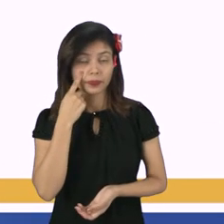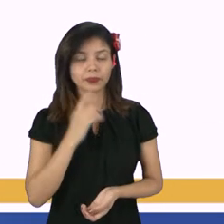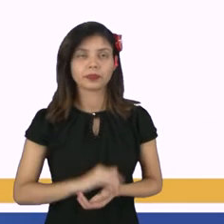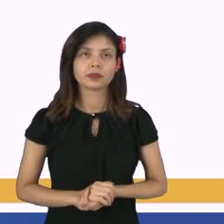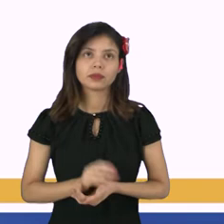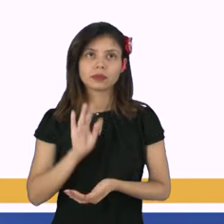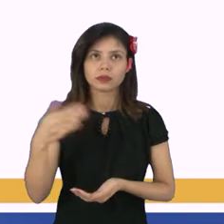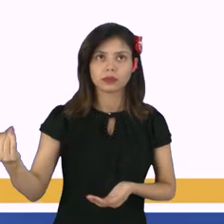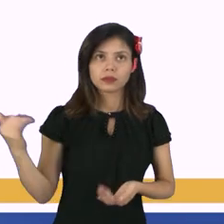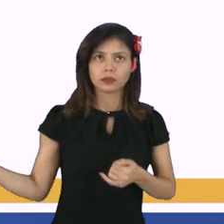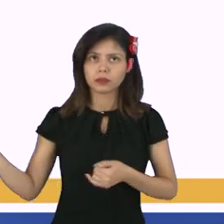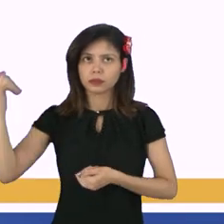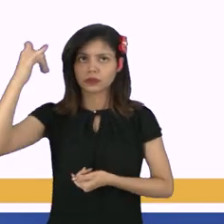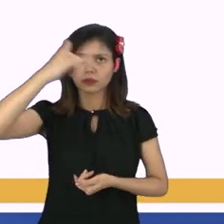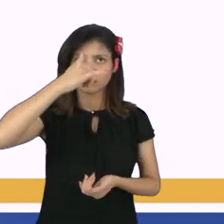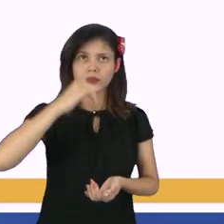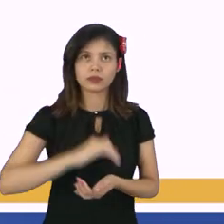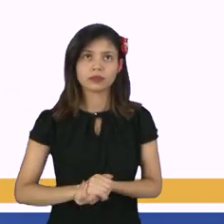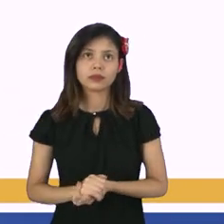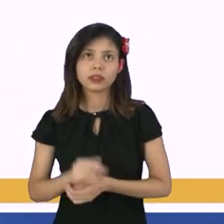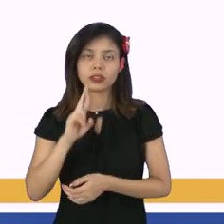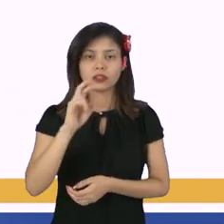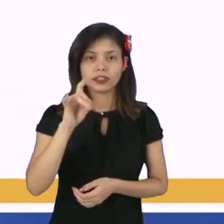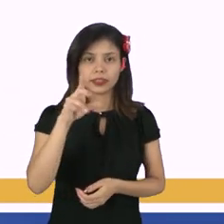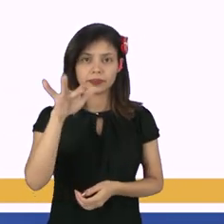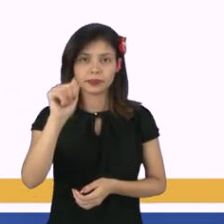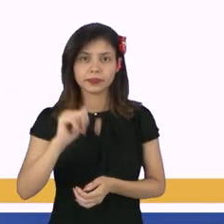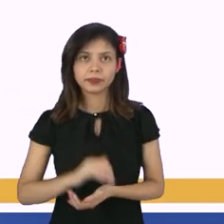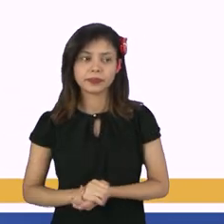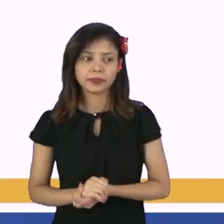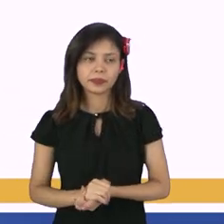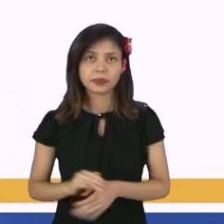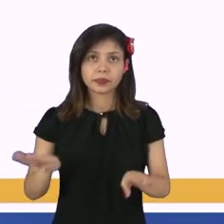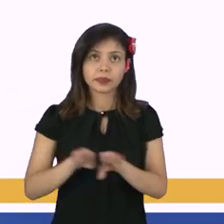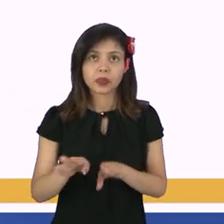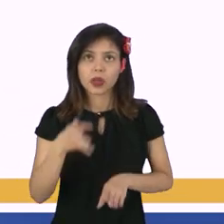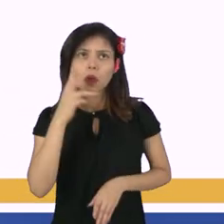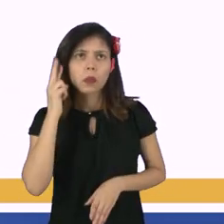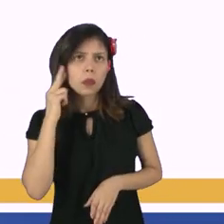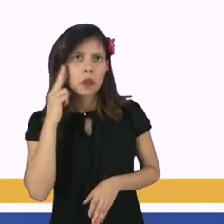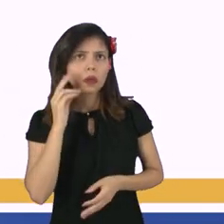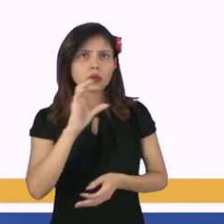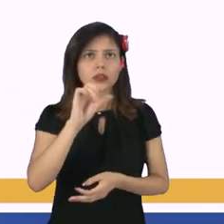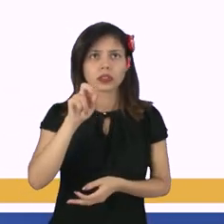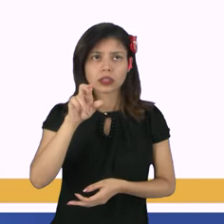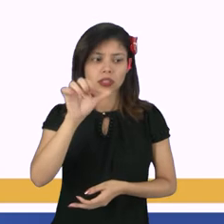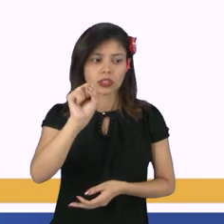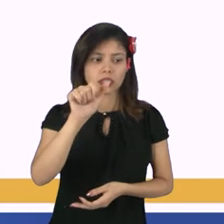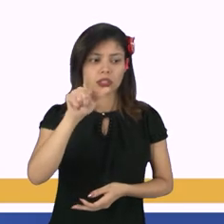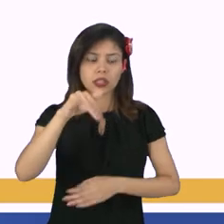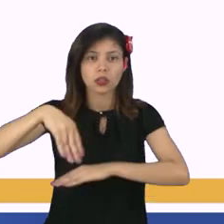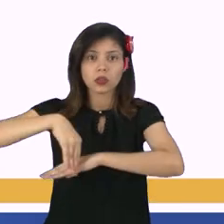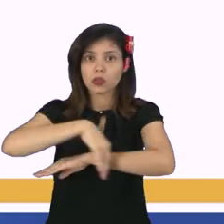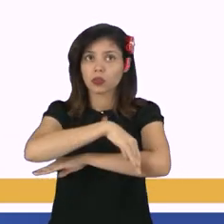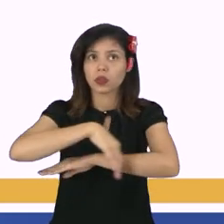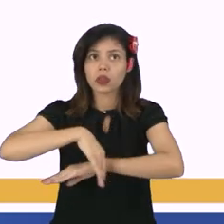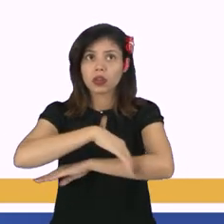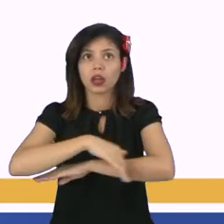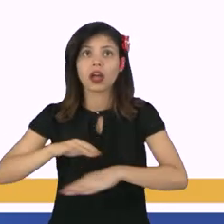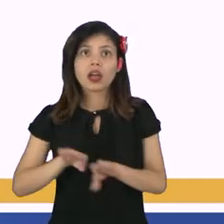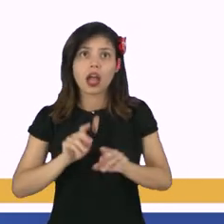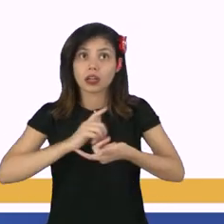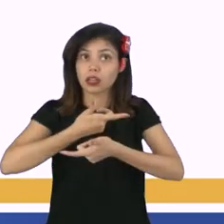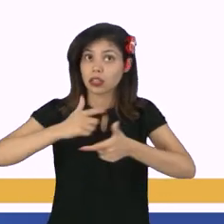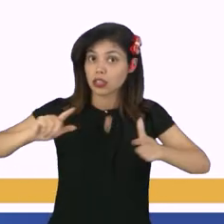fala aí quando nós viajamos pelas rodovias Brasil hoje é comum vermos o chamados símbolos que nada mais são do que